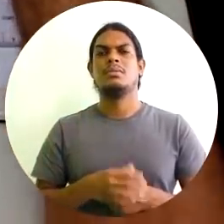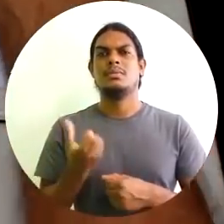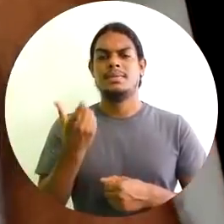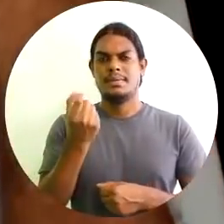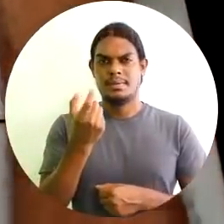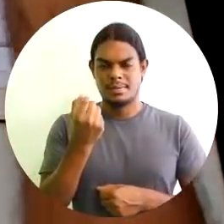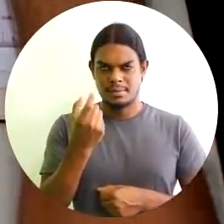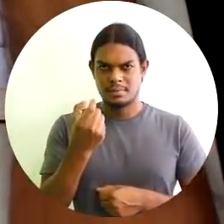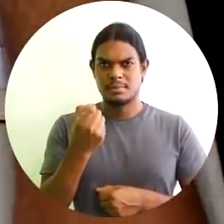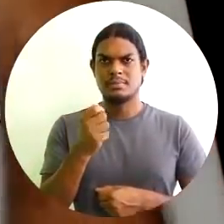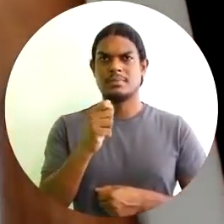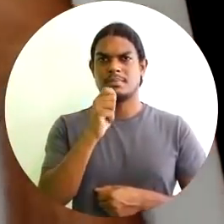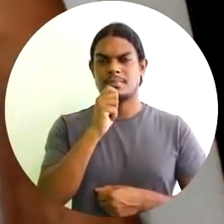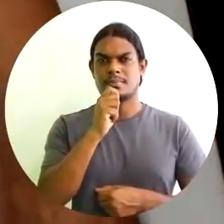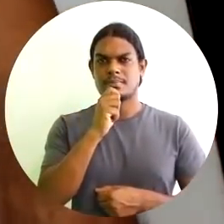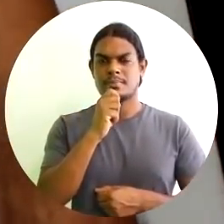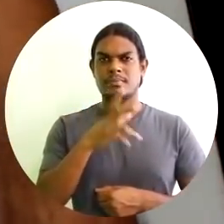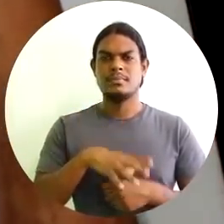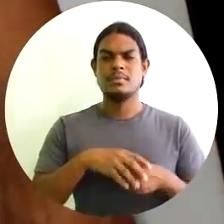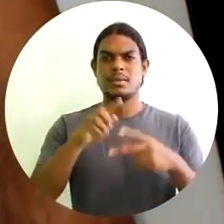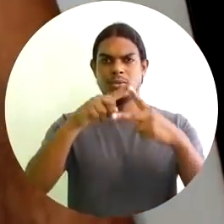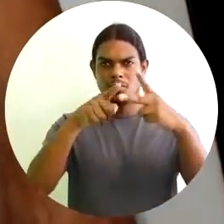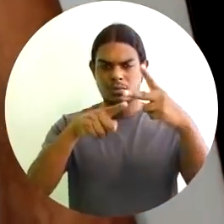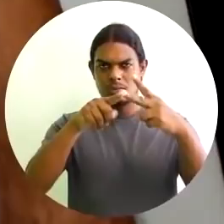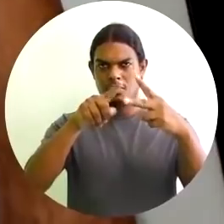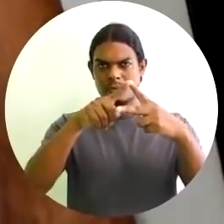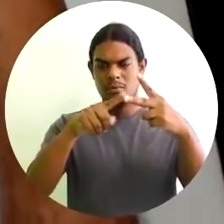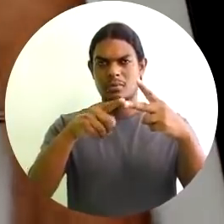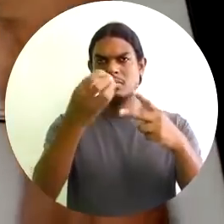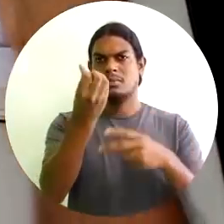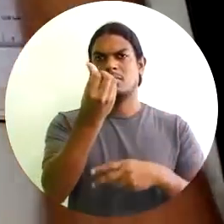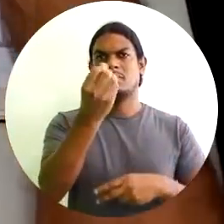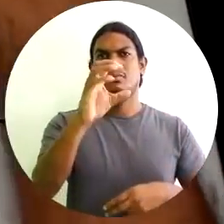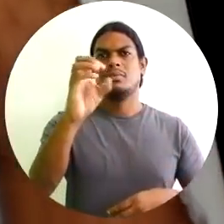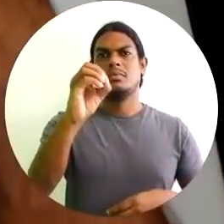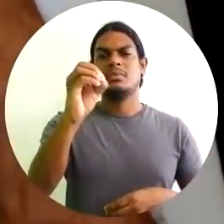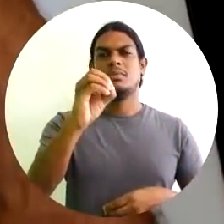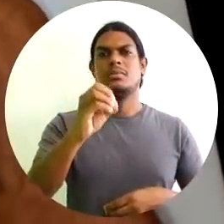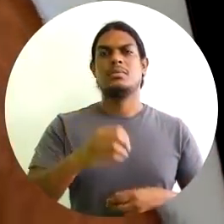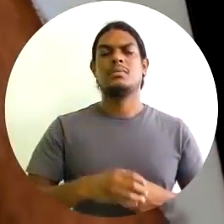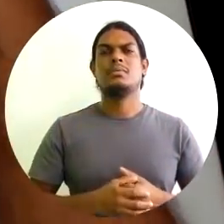eu vou utilizar o ângulo de 60 graus.